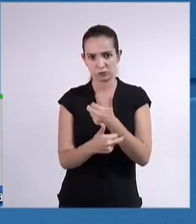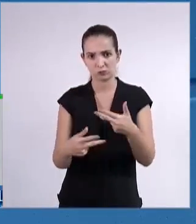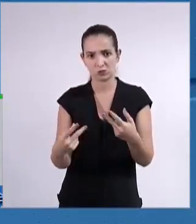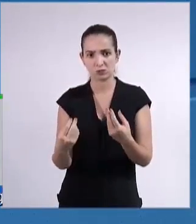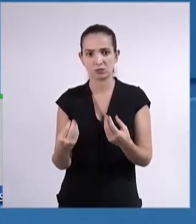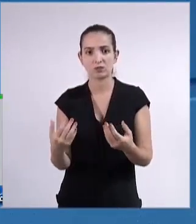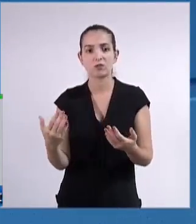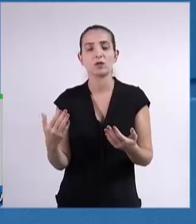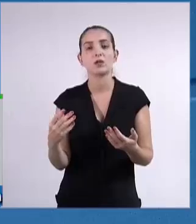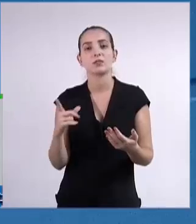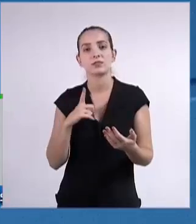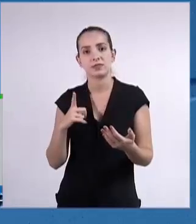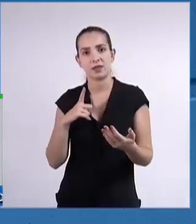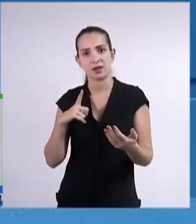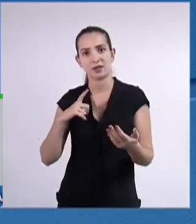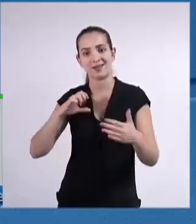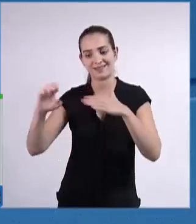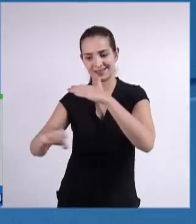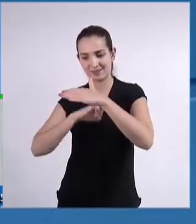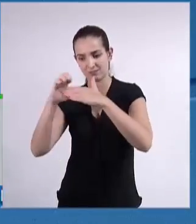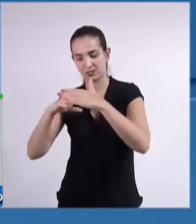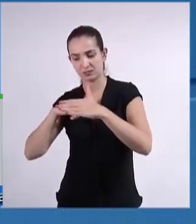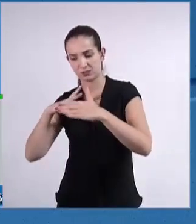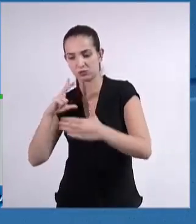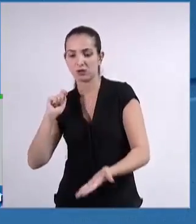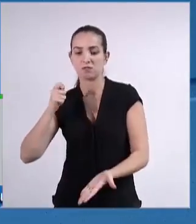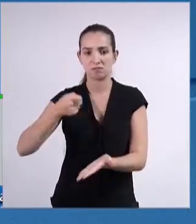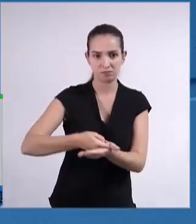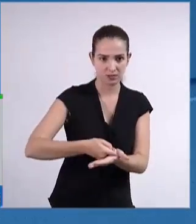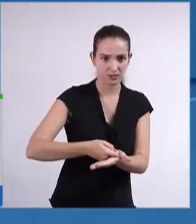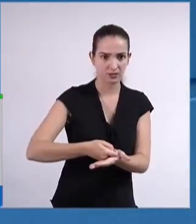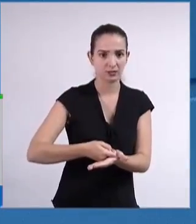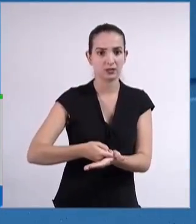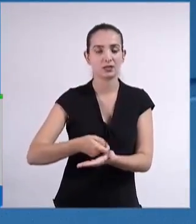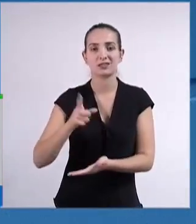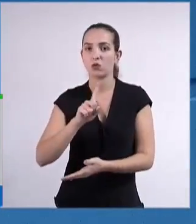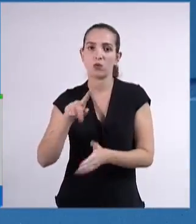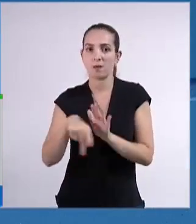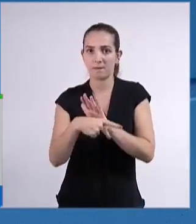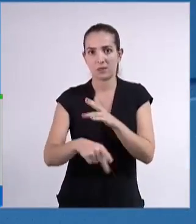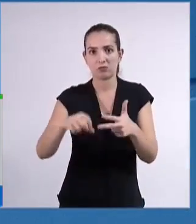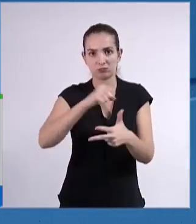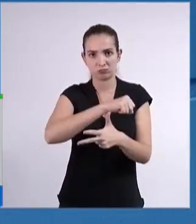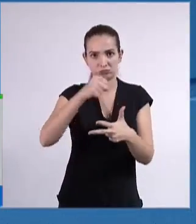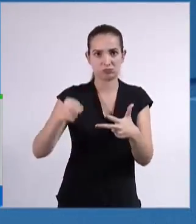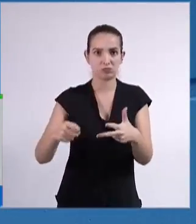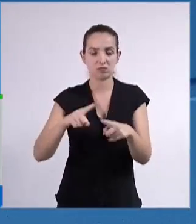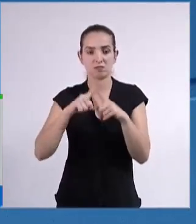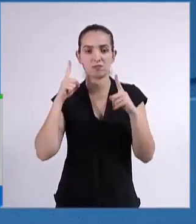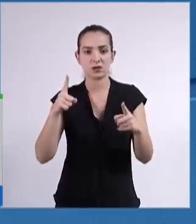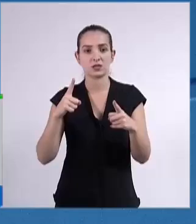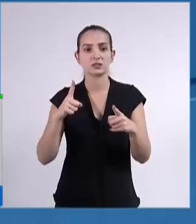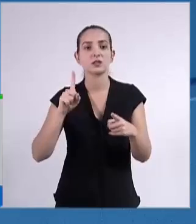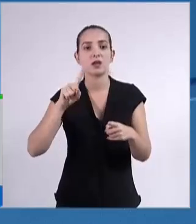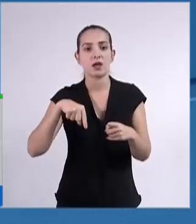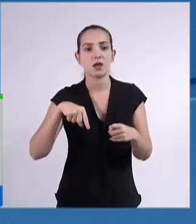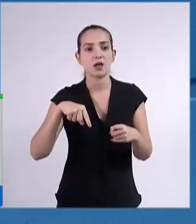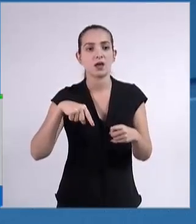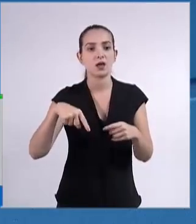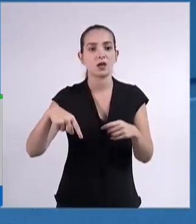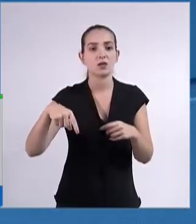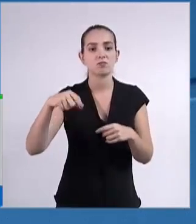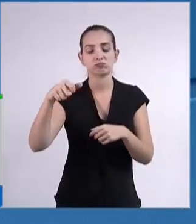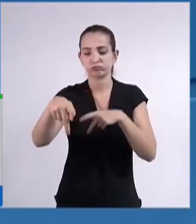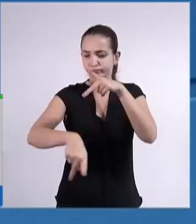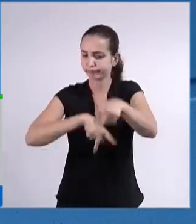iniciativa privada, não é do poder público, mas é de interesse nacional. Sim. E diz diretamente a todos nós. Então,